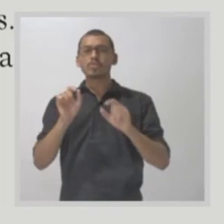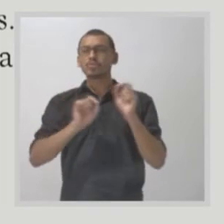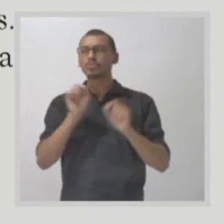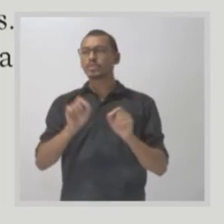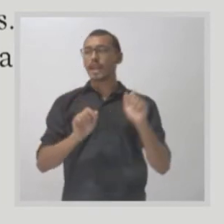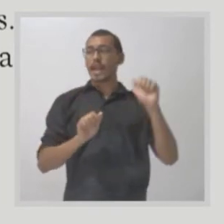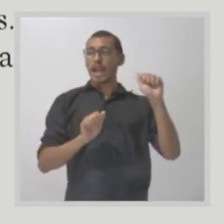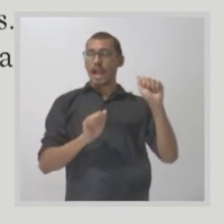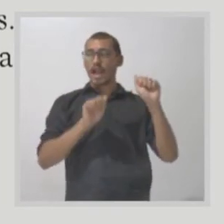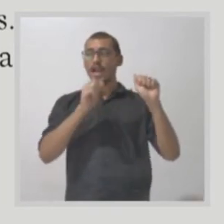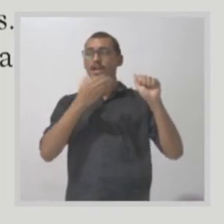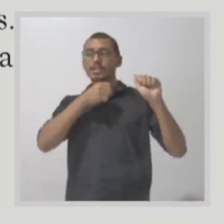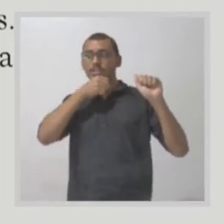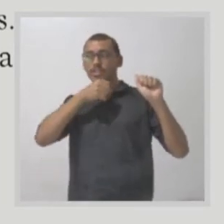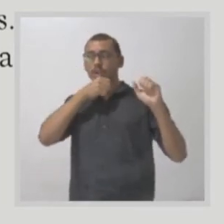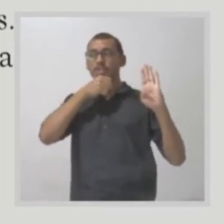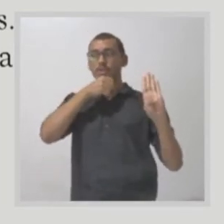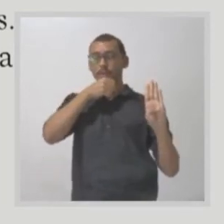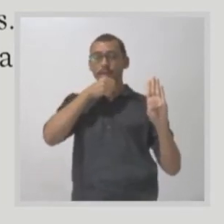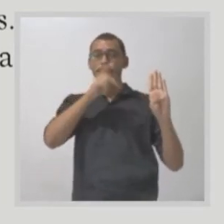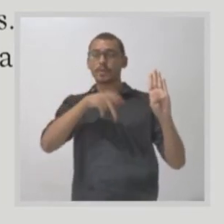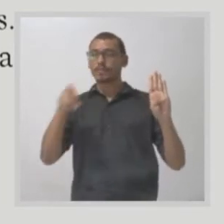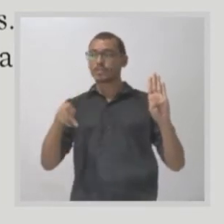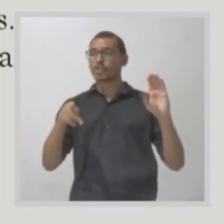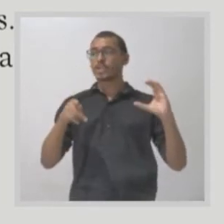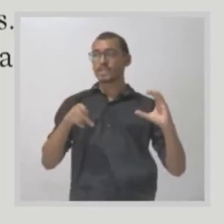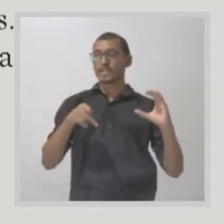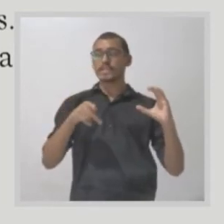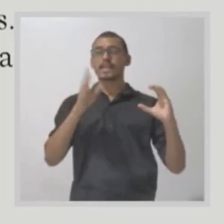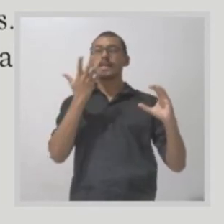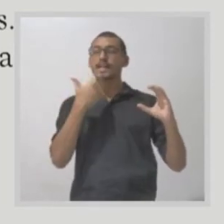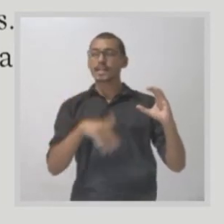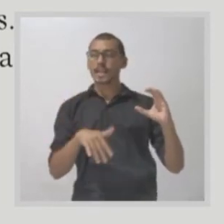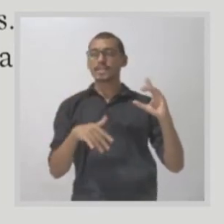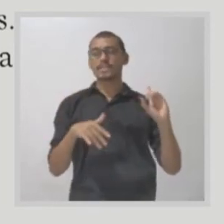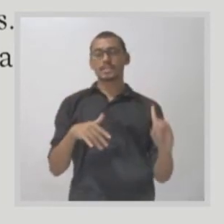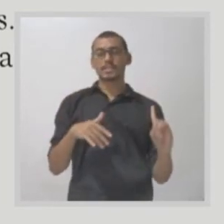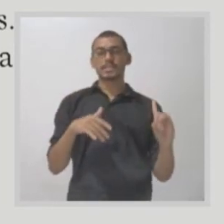cientistas. 2 segundos para pensarem.